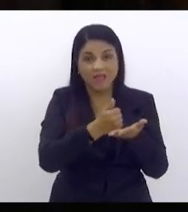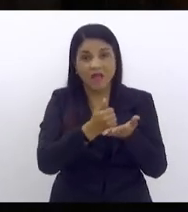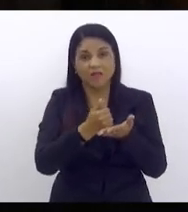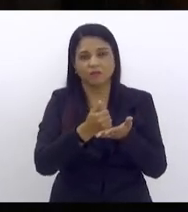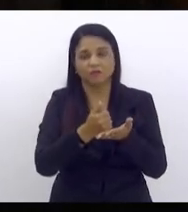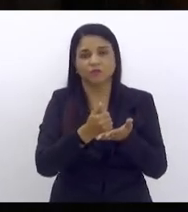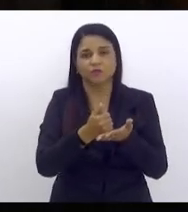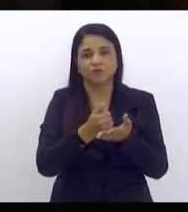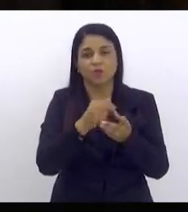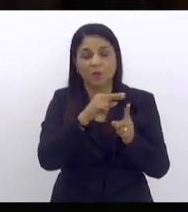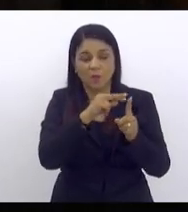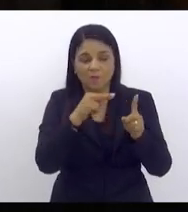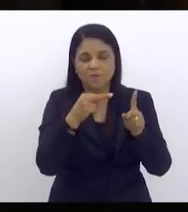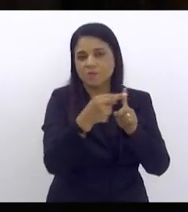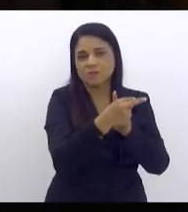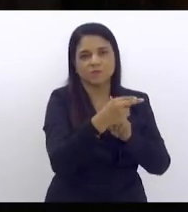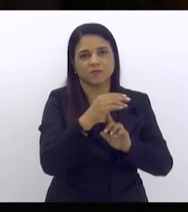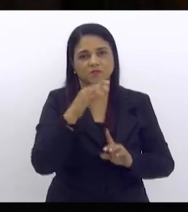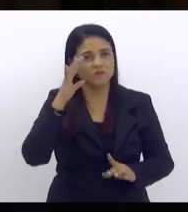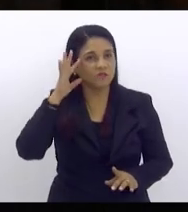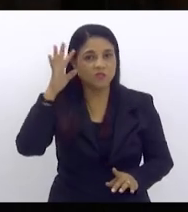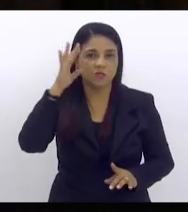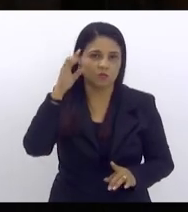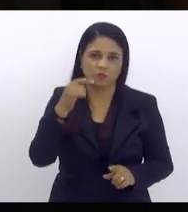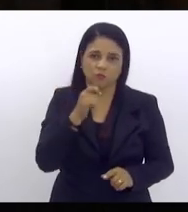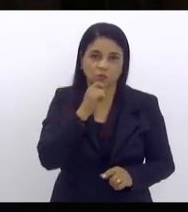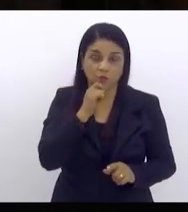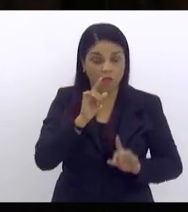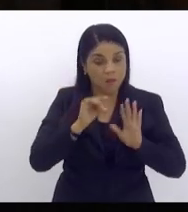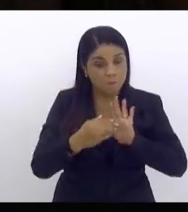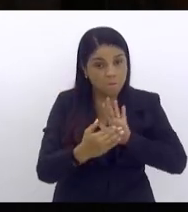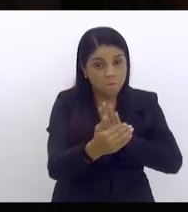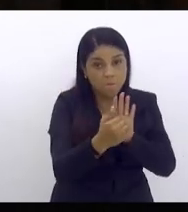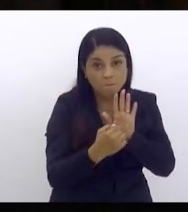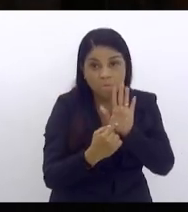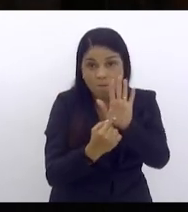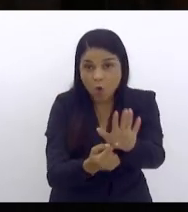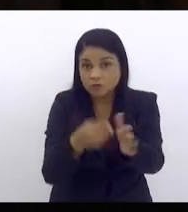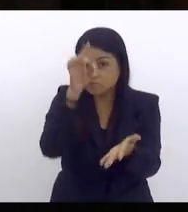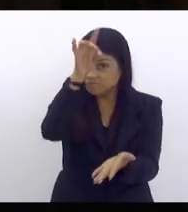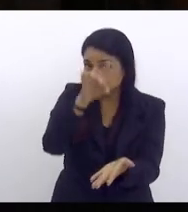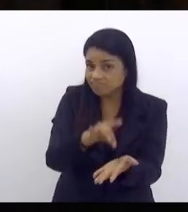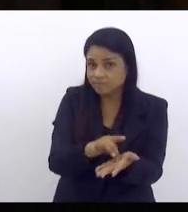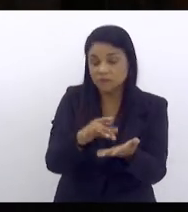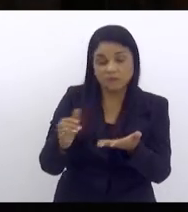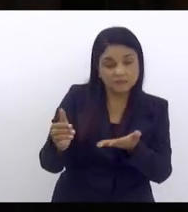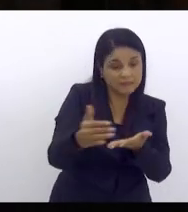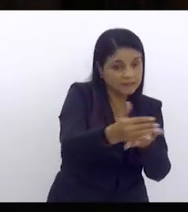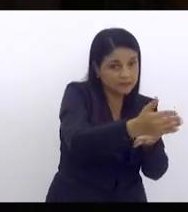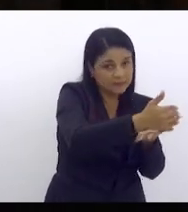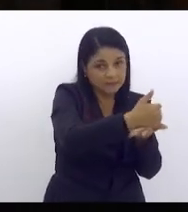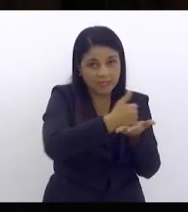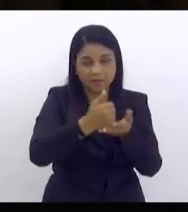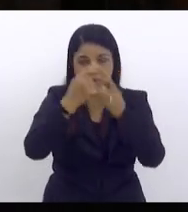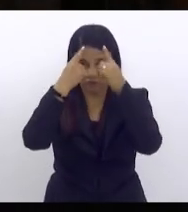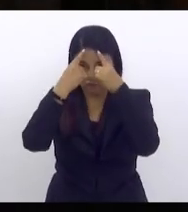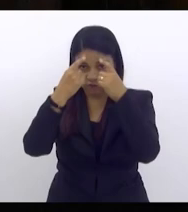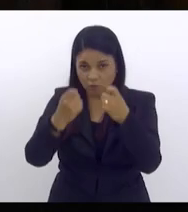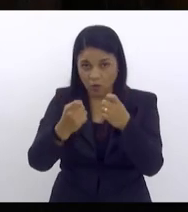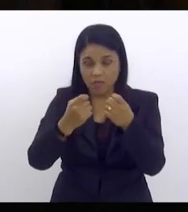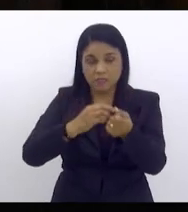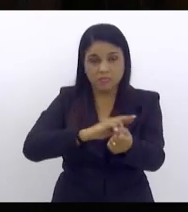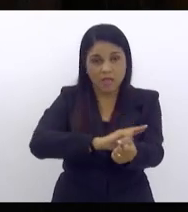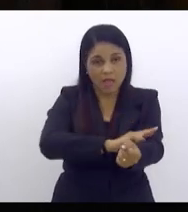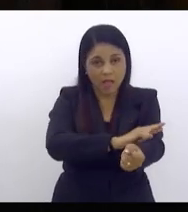evidentemente, uma perspectiva ideológica, eles demonstram a realidade. Então, a produção de dados sobre a violência e o